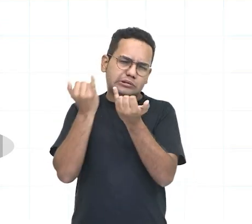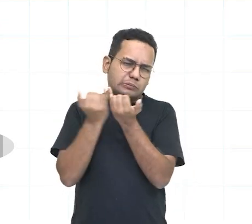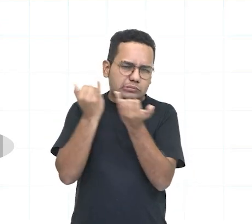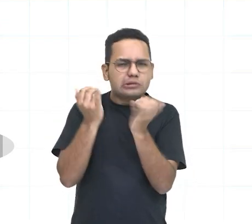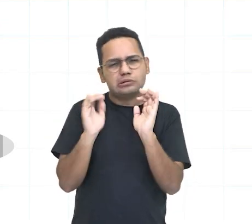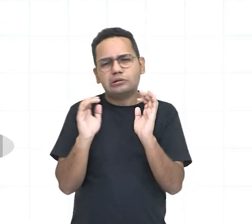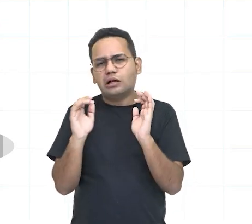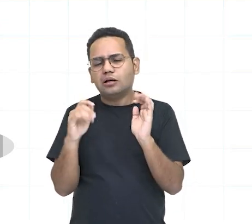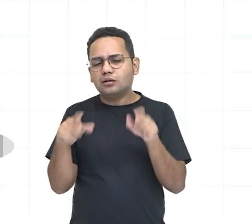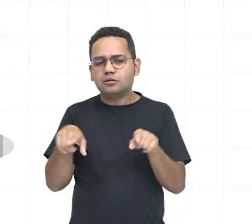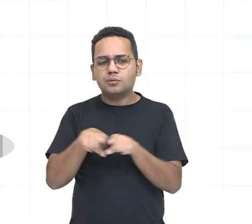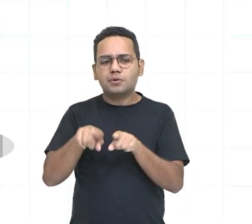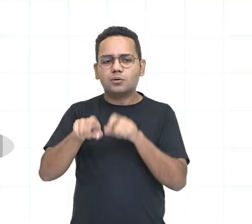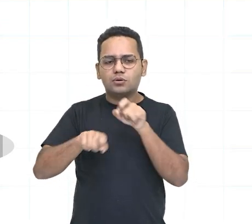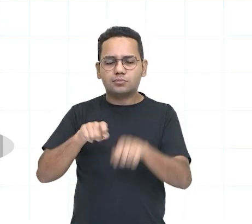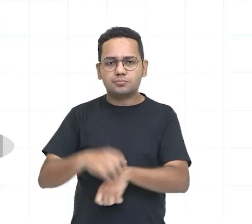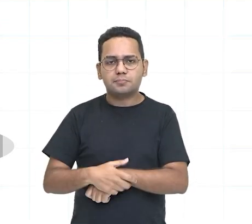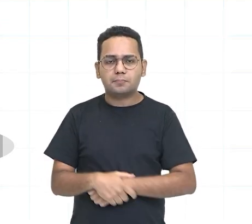os verbos são